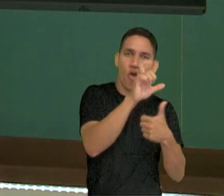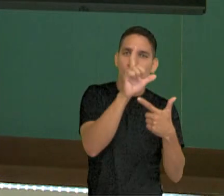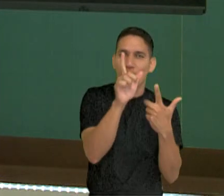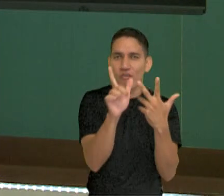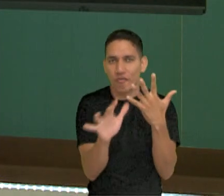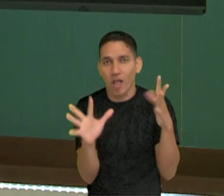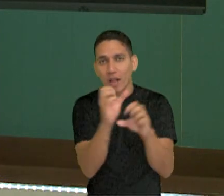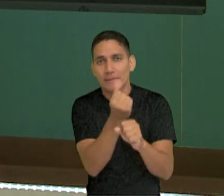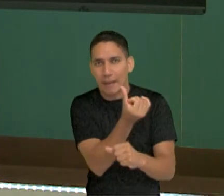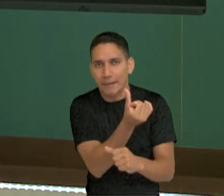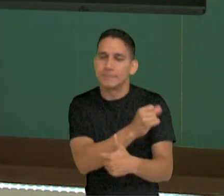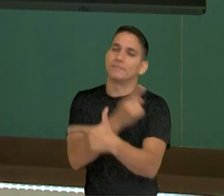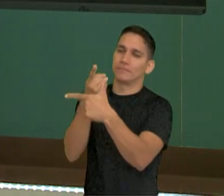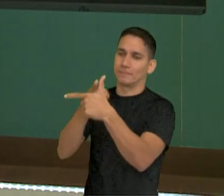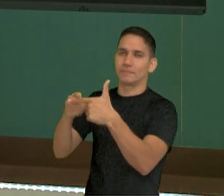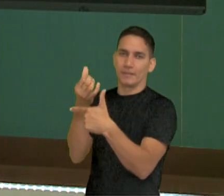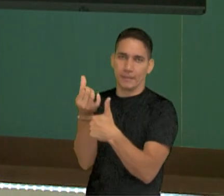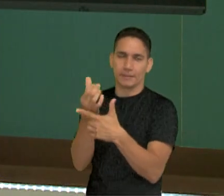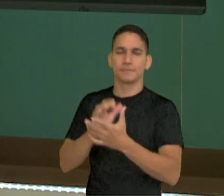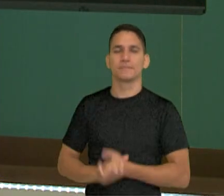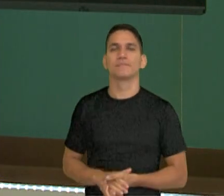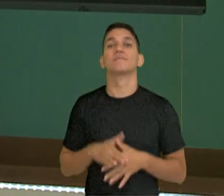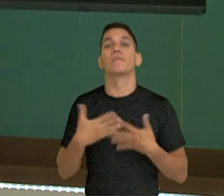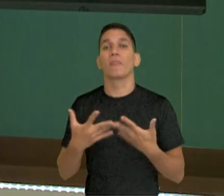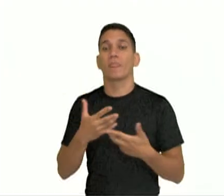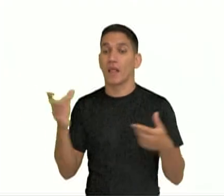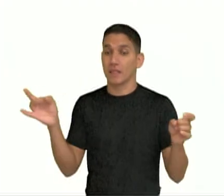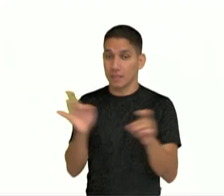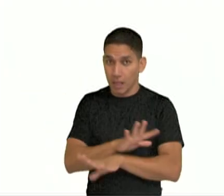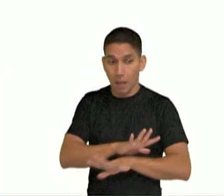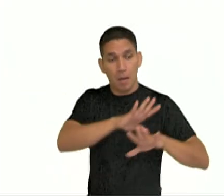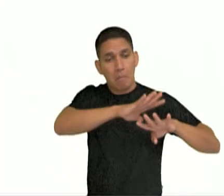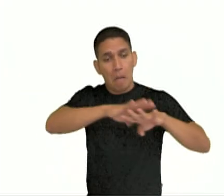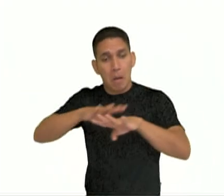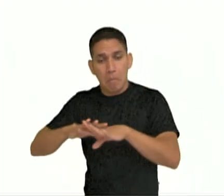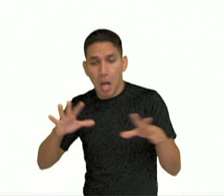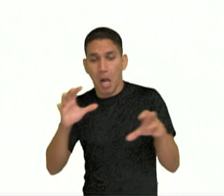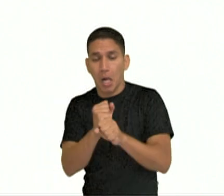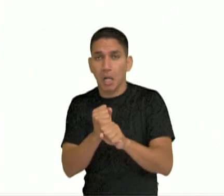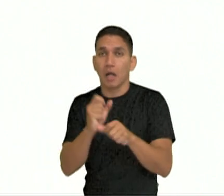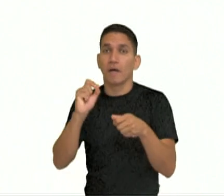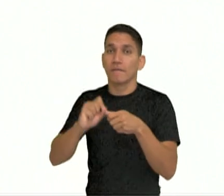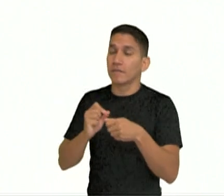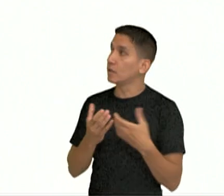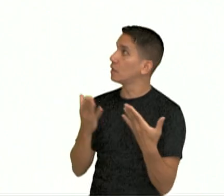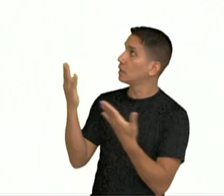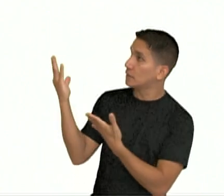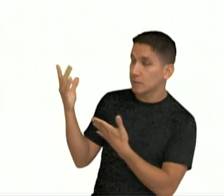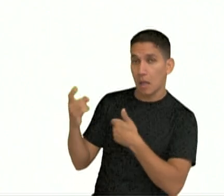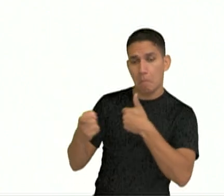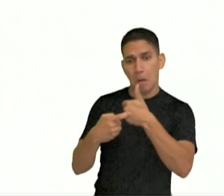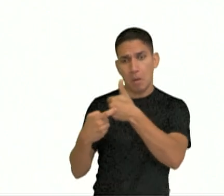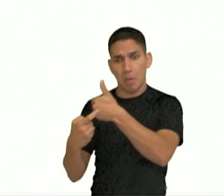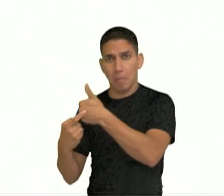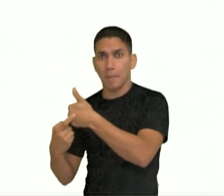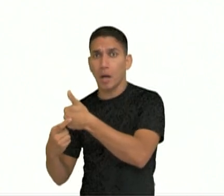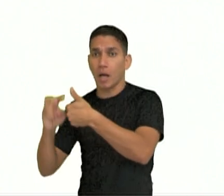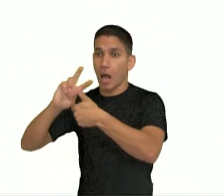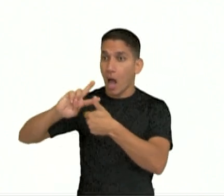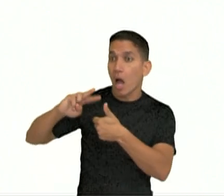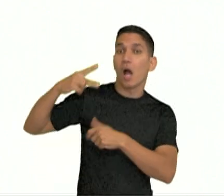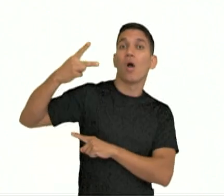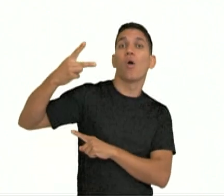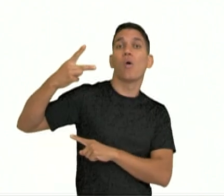fotos ali das curtidas. Feito os cálculos aqui, somatório aqui das curtidas elevado ao quadrado,